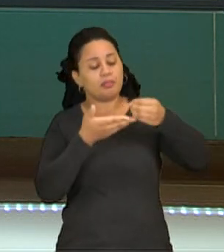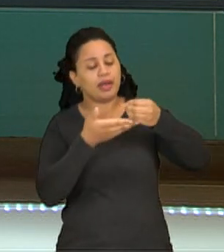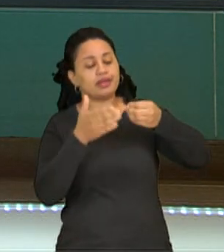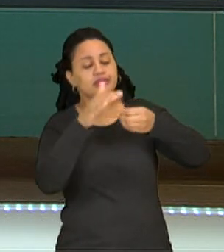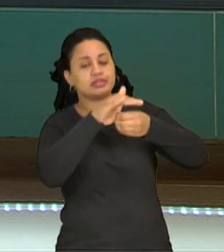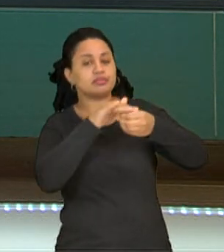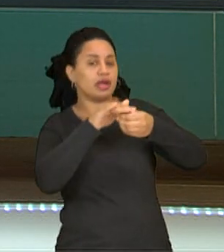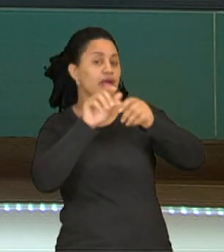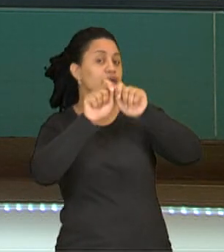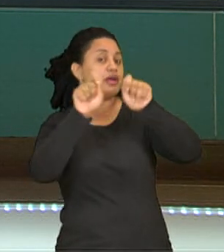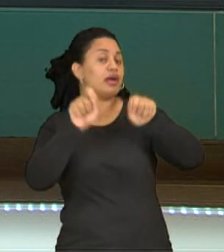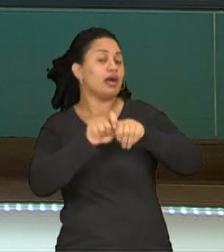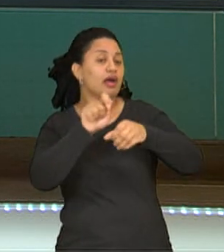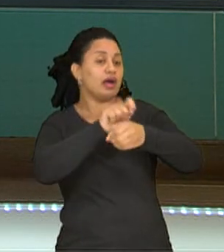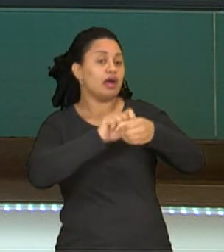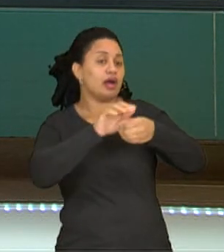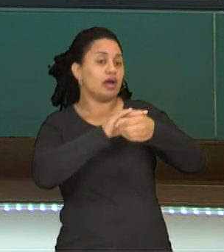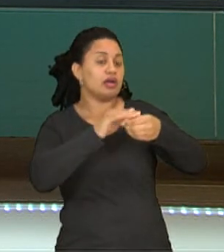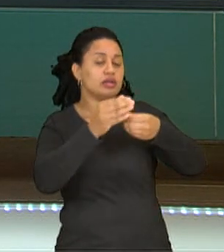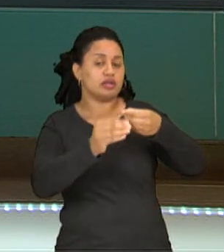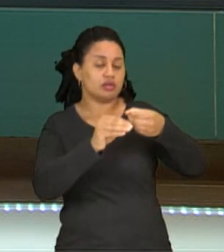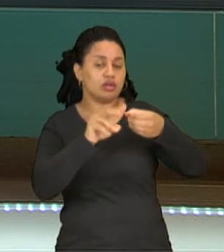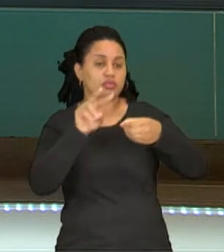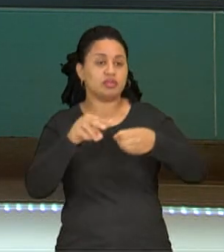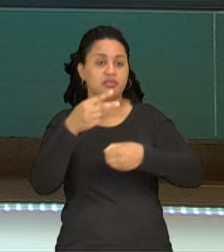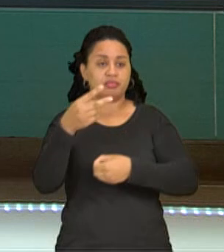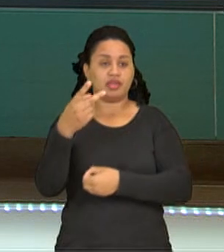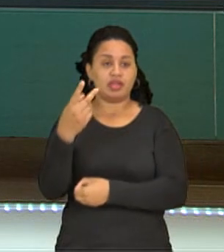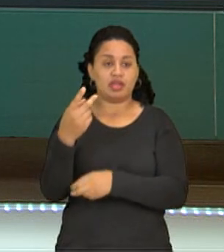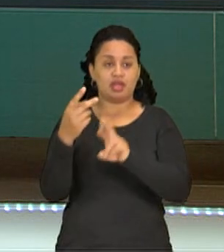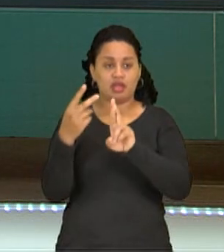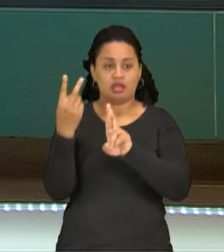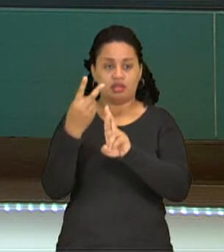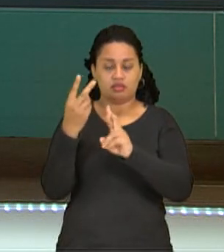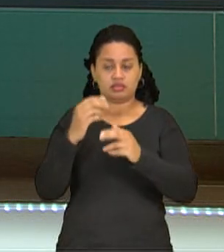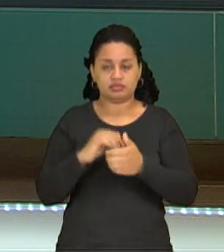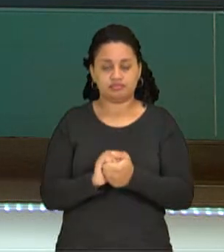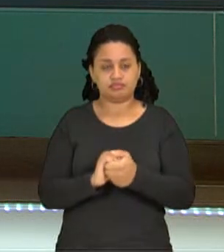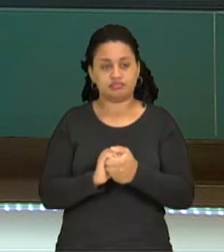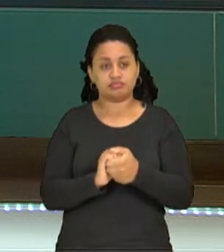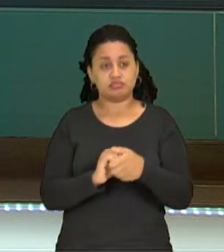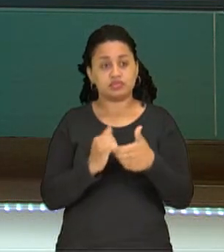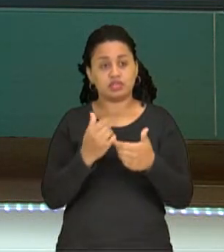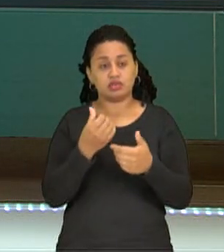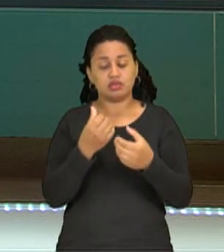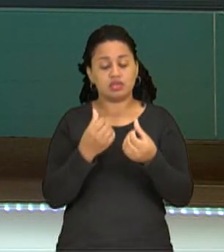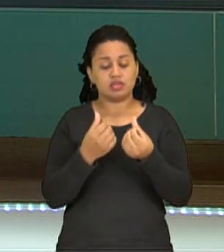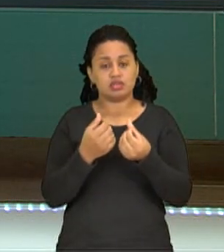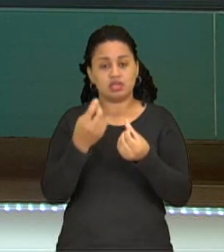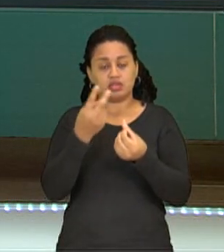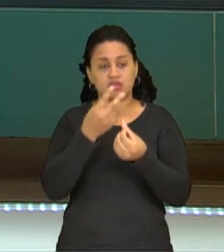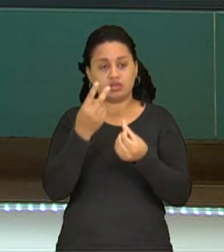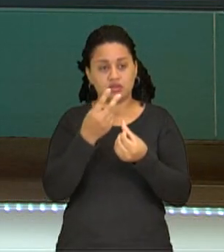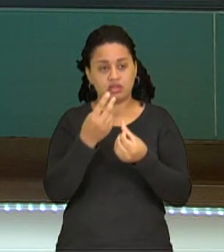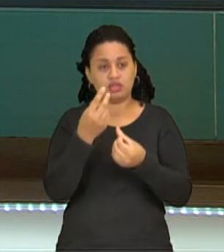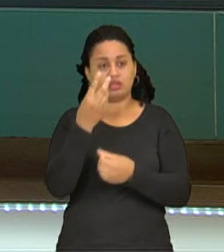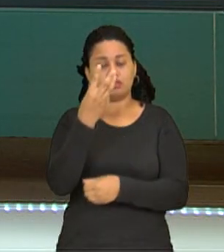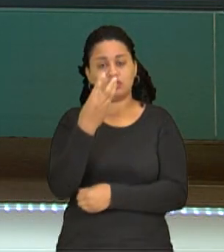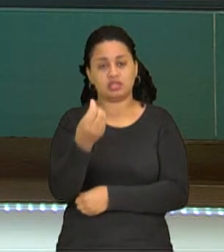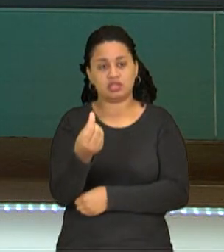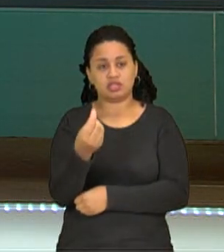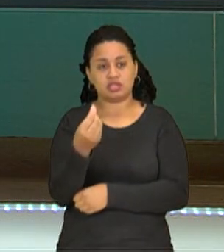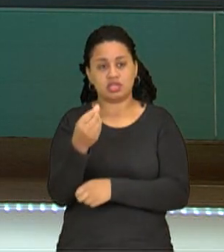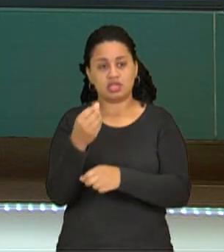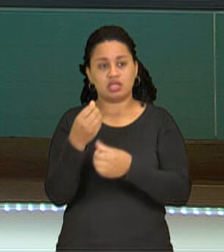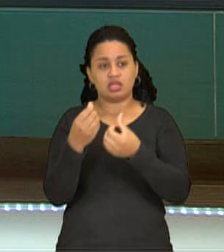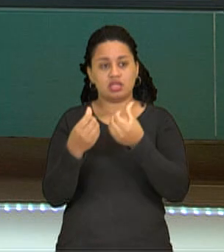A área da base é πr ao quadrado, sendo que o raio é 6 ao quadrado, 36 π metros